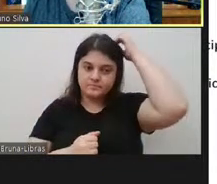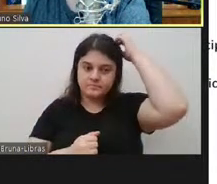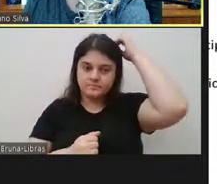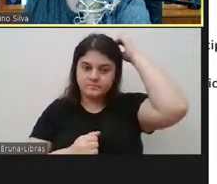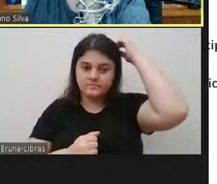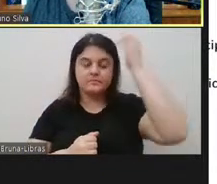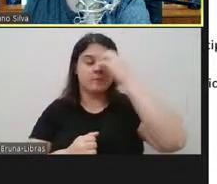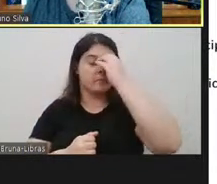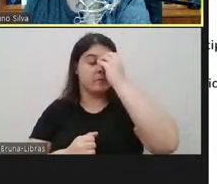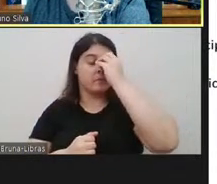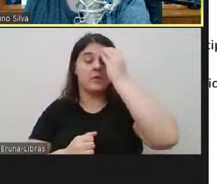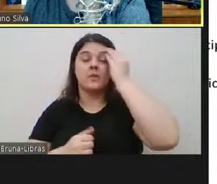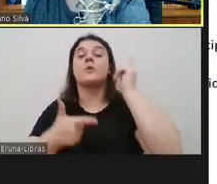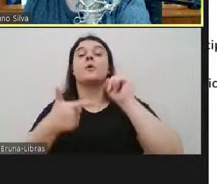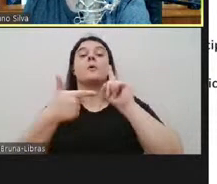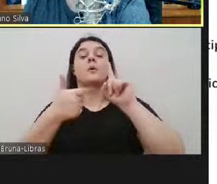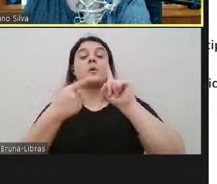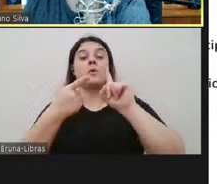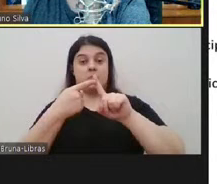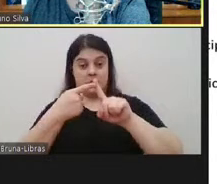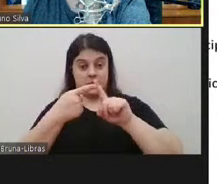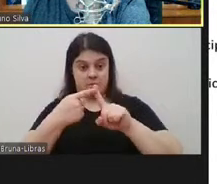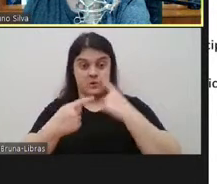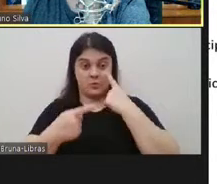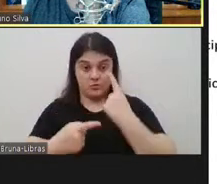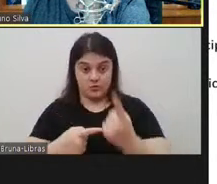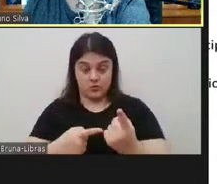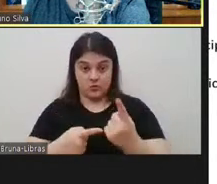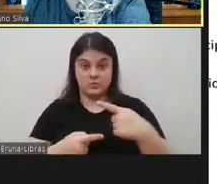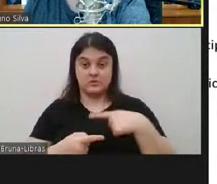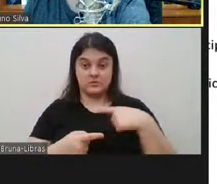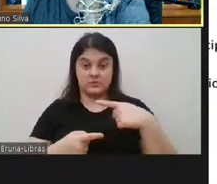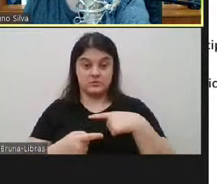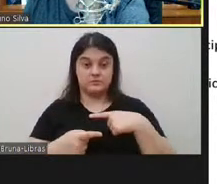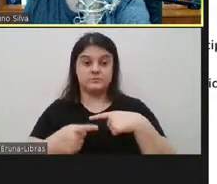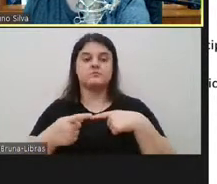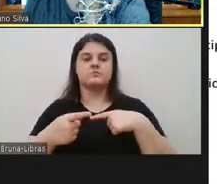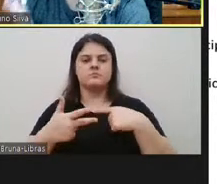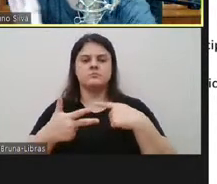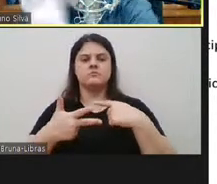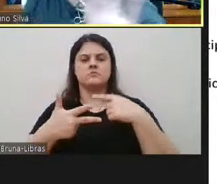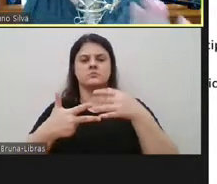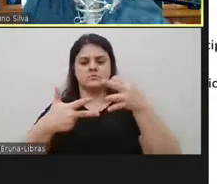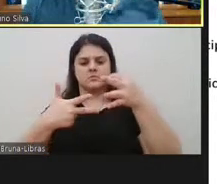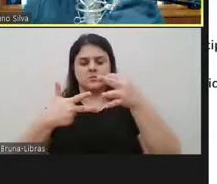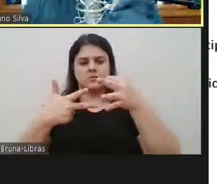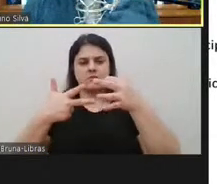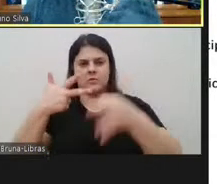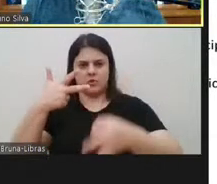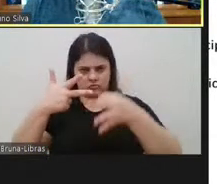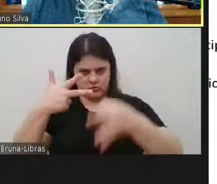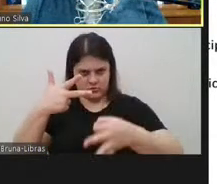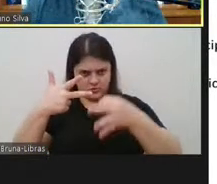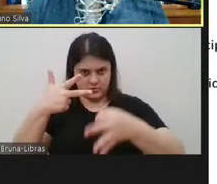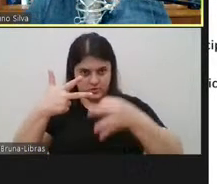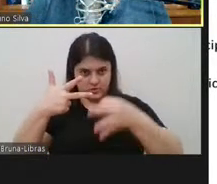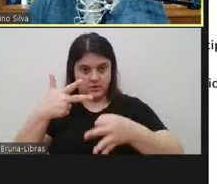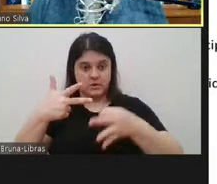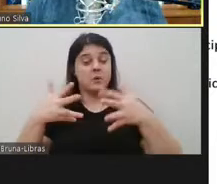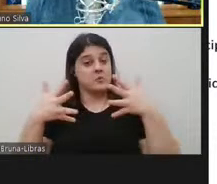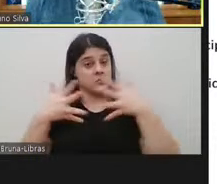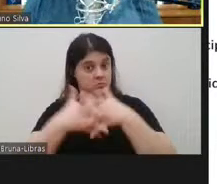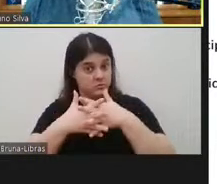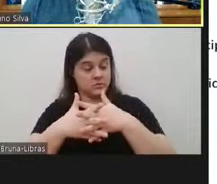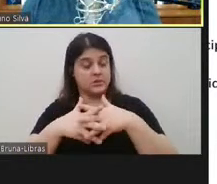a primeira coisa importante Aqui nós temos o judiciário todo somente um poder muito mais complexo do ponto de vista da sua organização